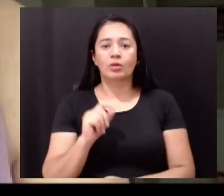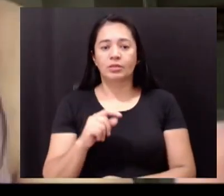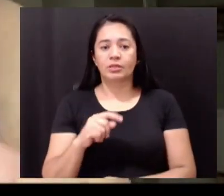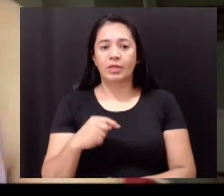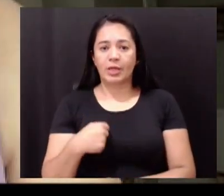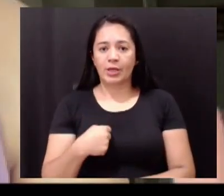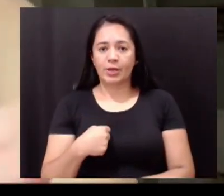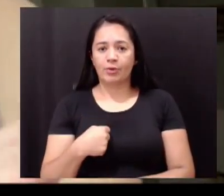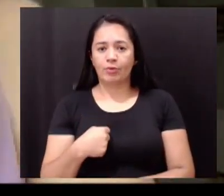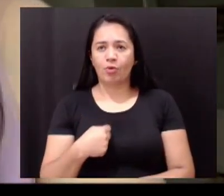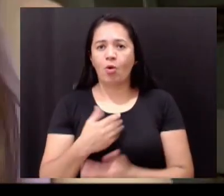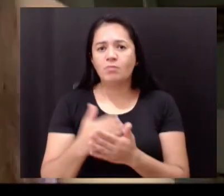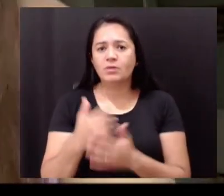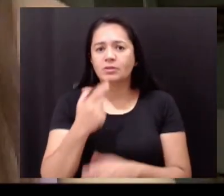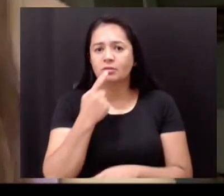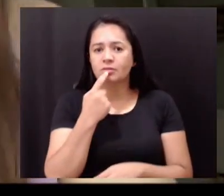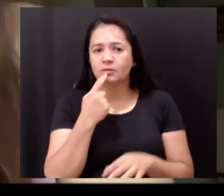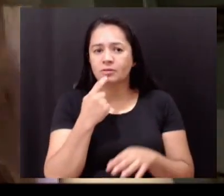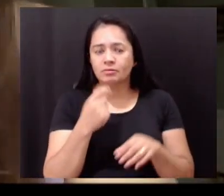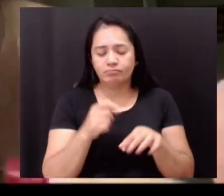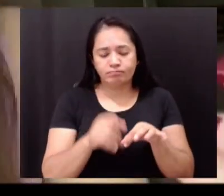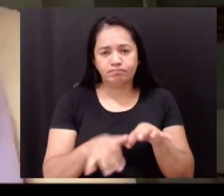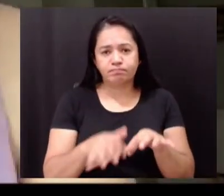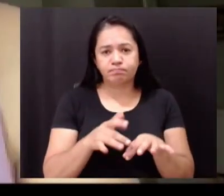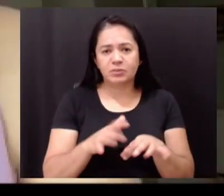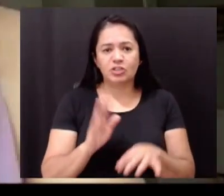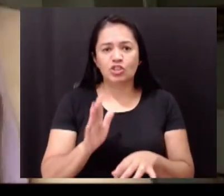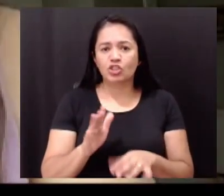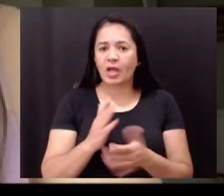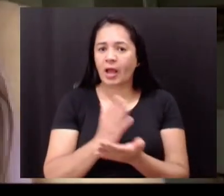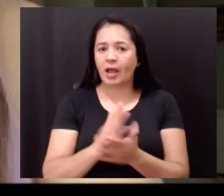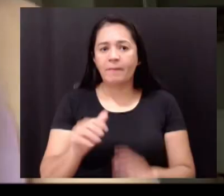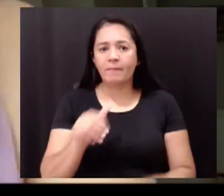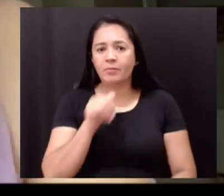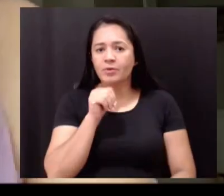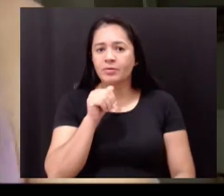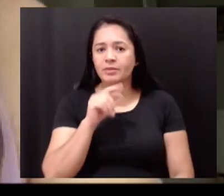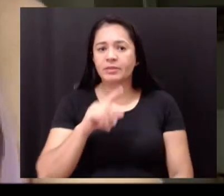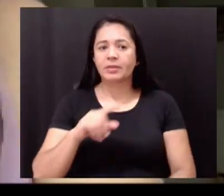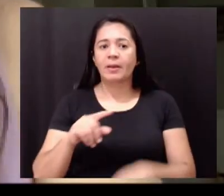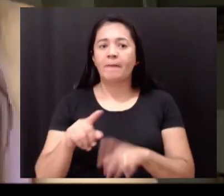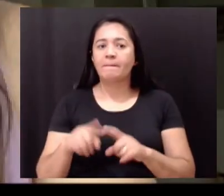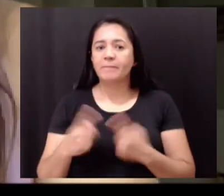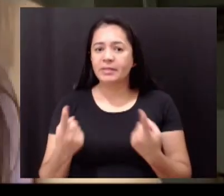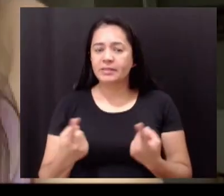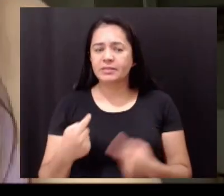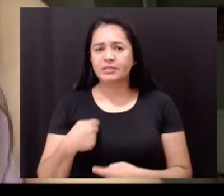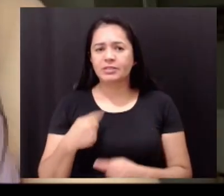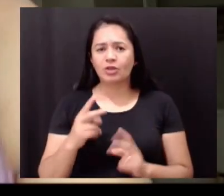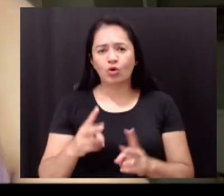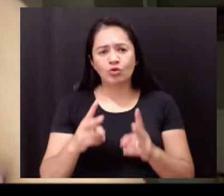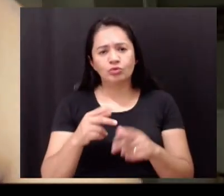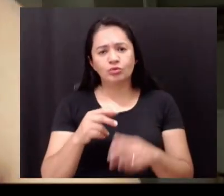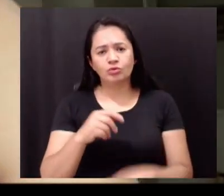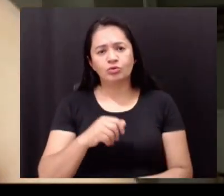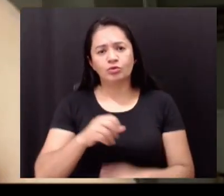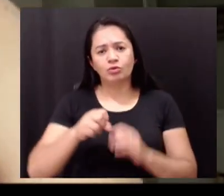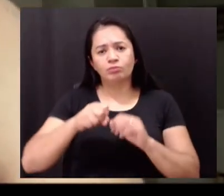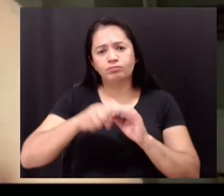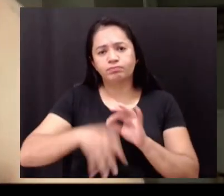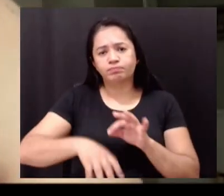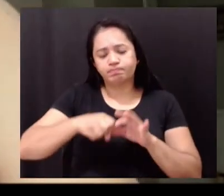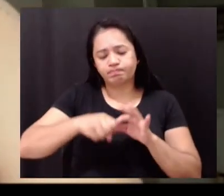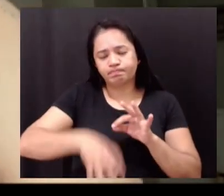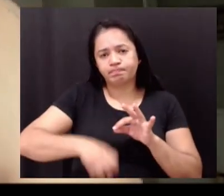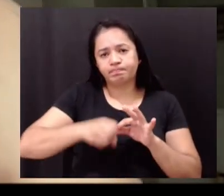sangramento, não, né, já passou o meu período menstrual, mas mesmo assim eu continuo sangrando, alguma coisa está errada, insista, faça um